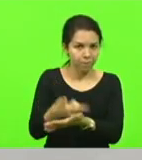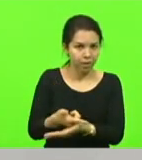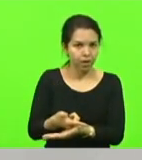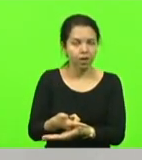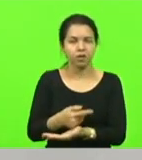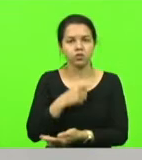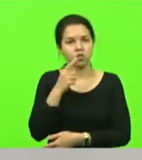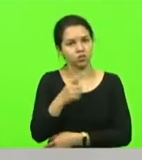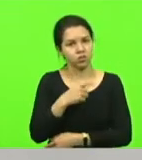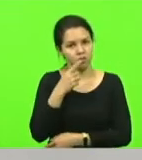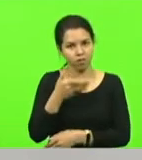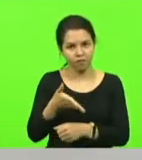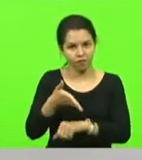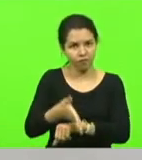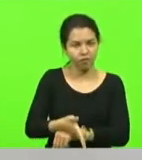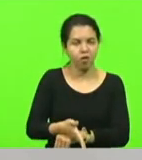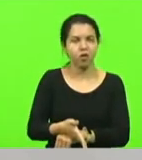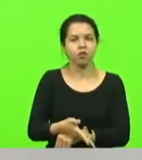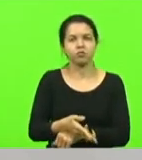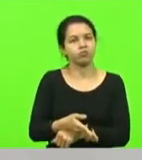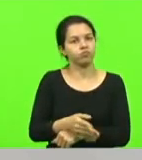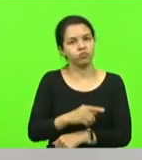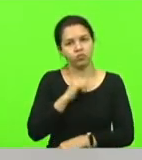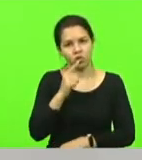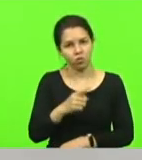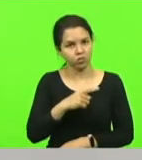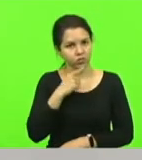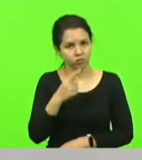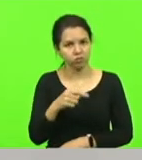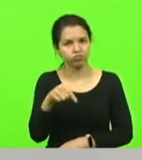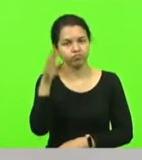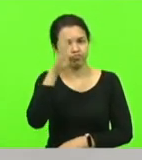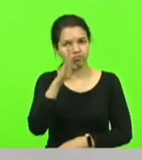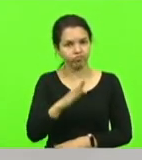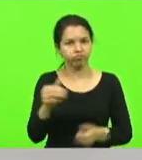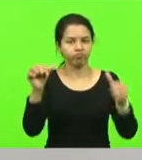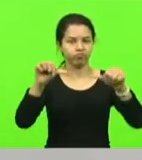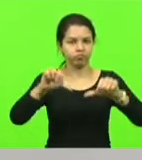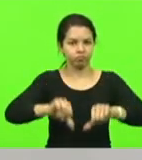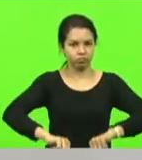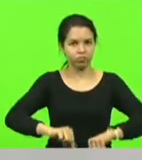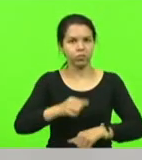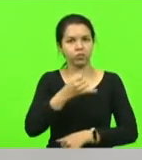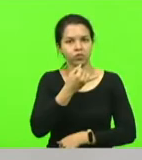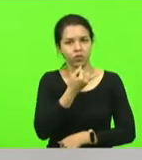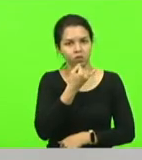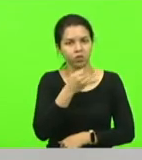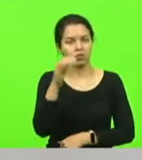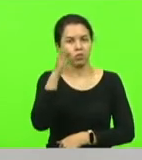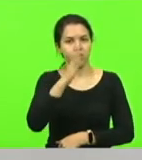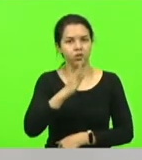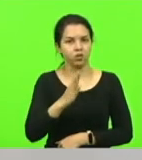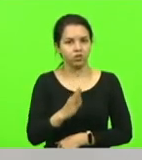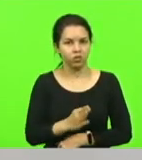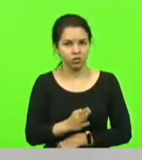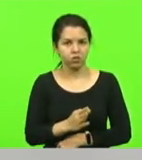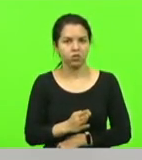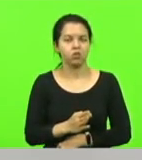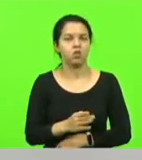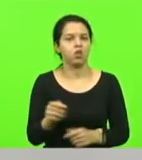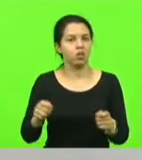para as universidades e realmente a situação do país está caótica. Infelizmente, nós temos um país com um potencial